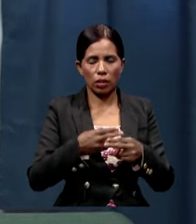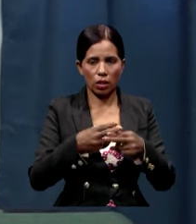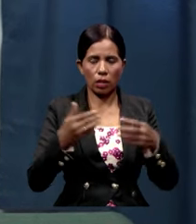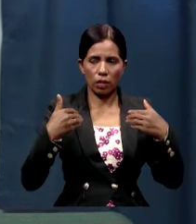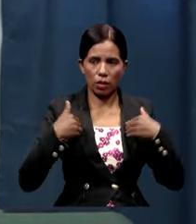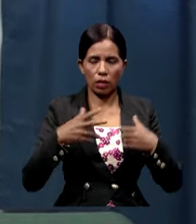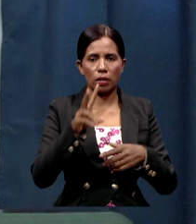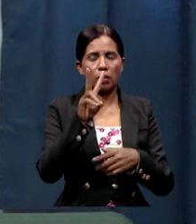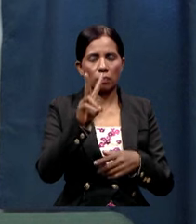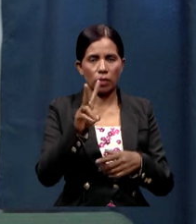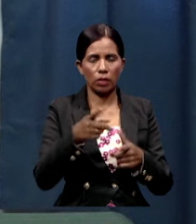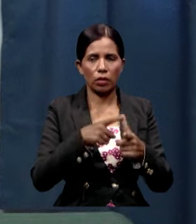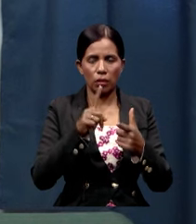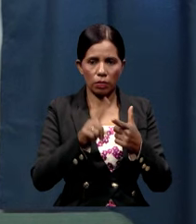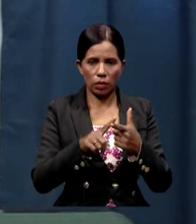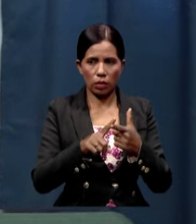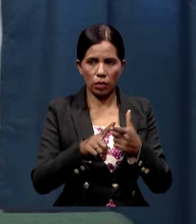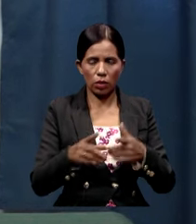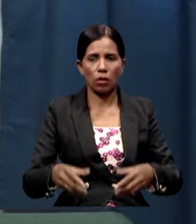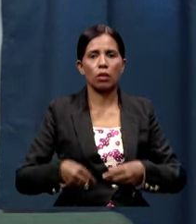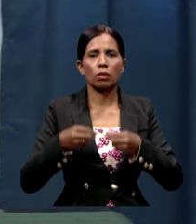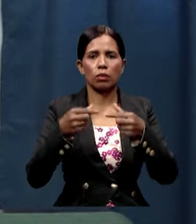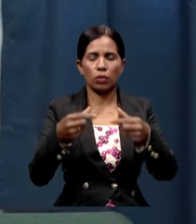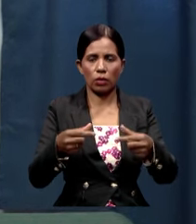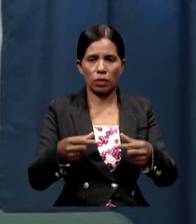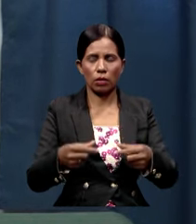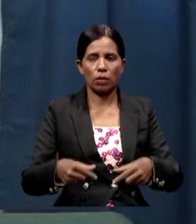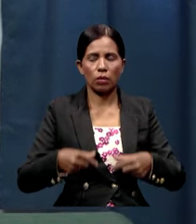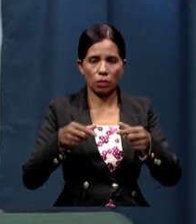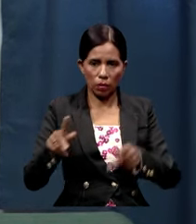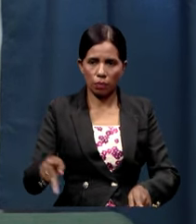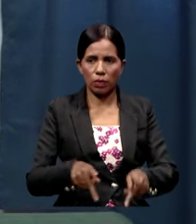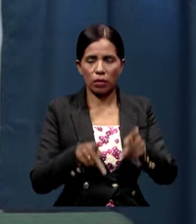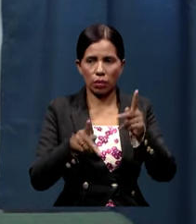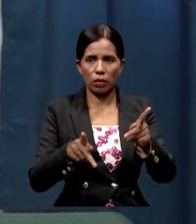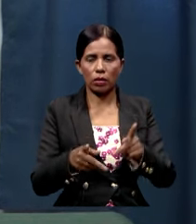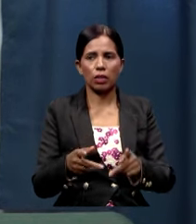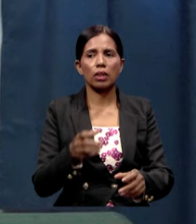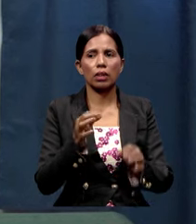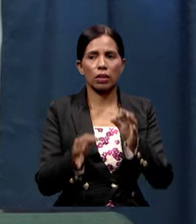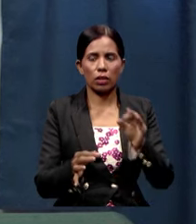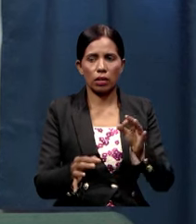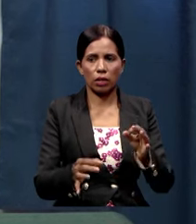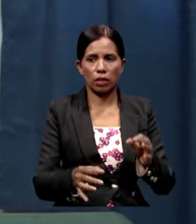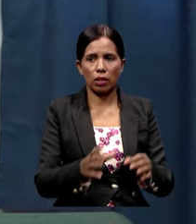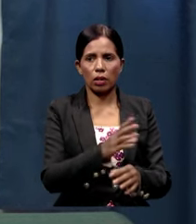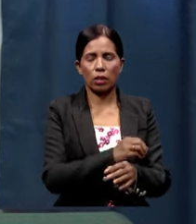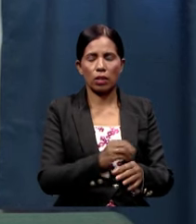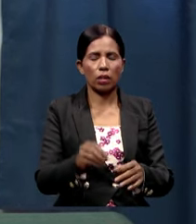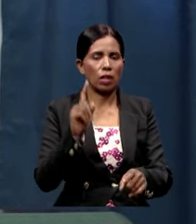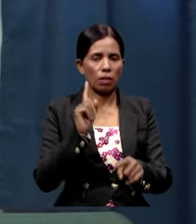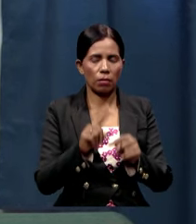E segundo objetivo, mané, foi para público, Kata se mera la merece a